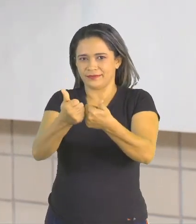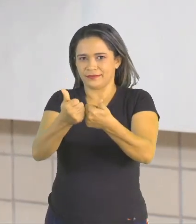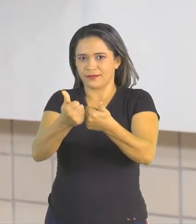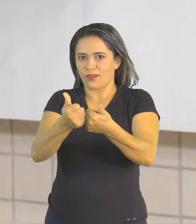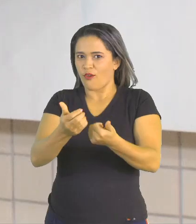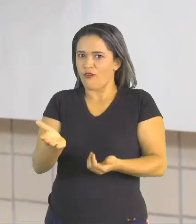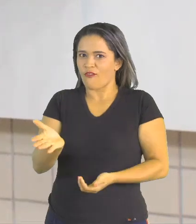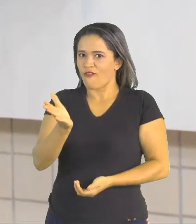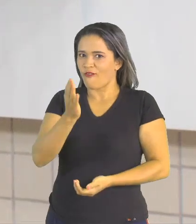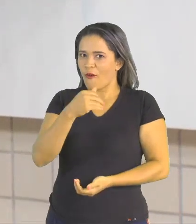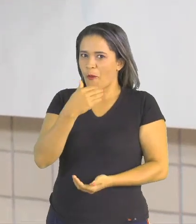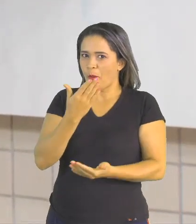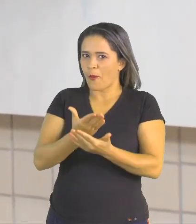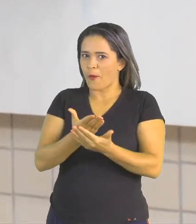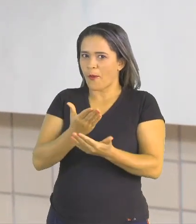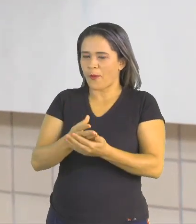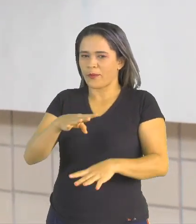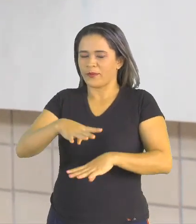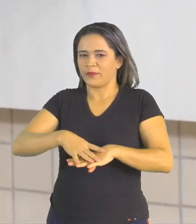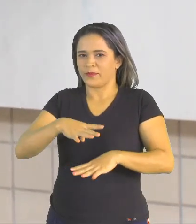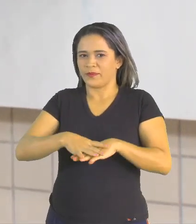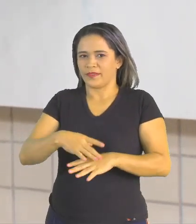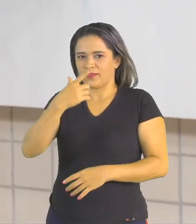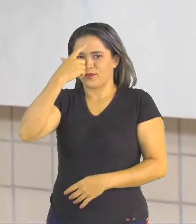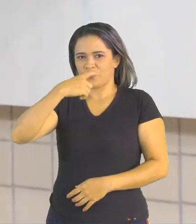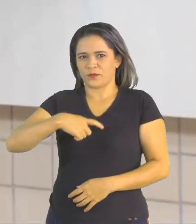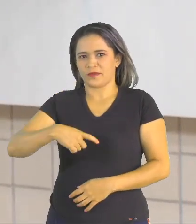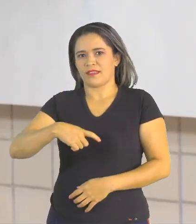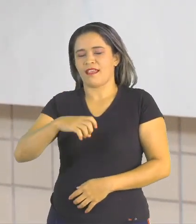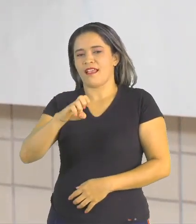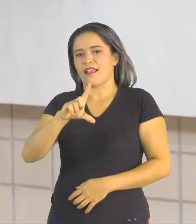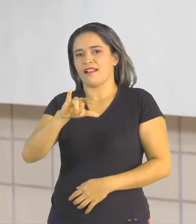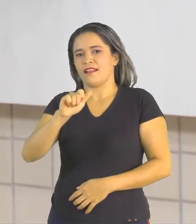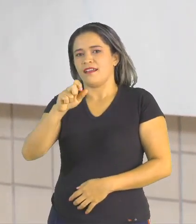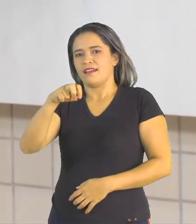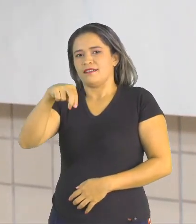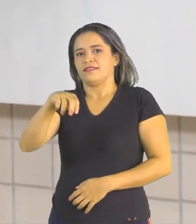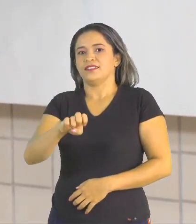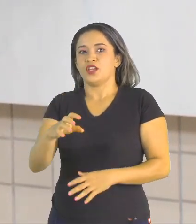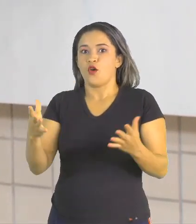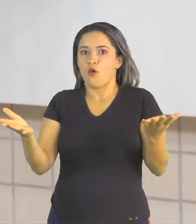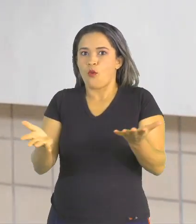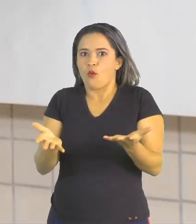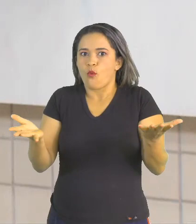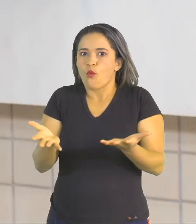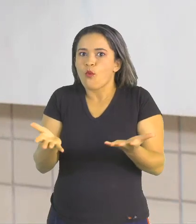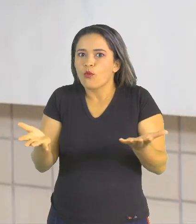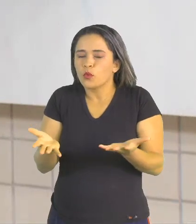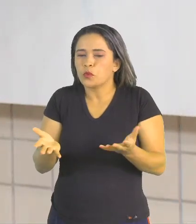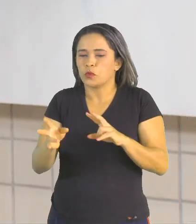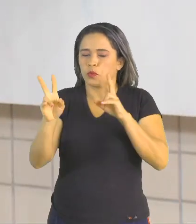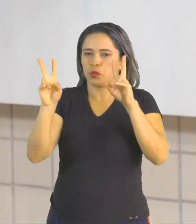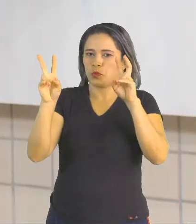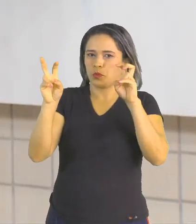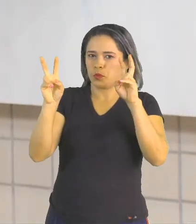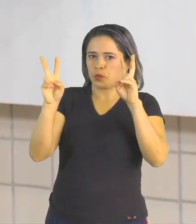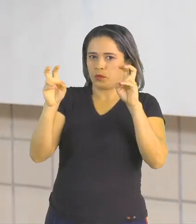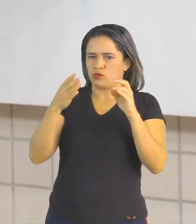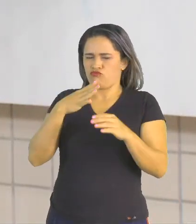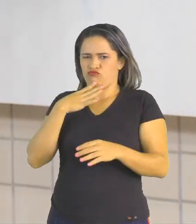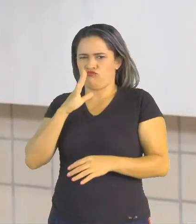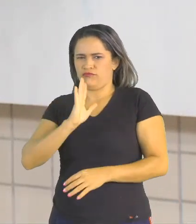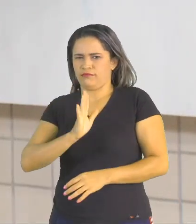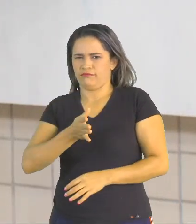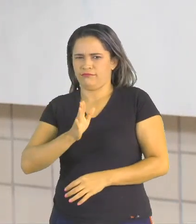para mais uma aula de matemática. Eu sou a professora Eliane Cristina e hoje nós vamos ver alguns assuntos que nós já